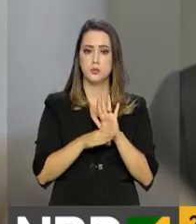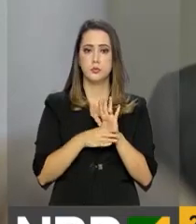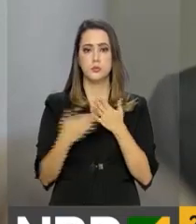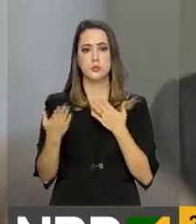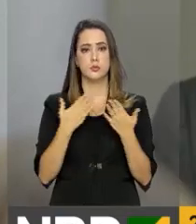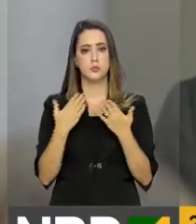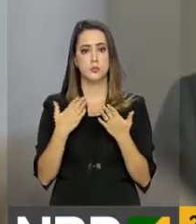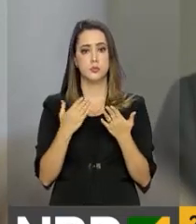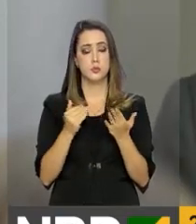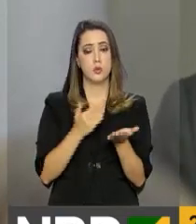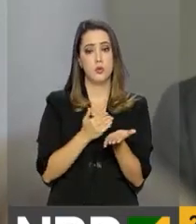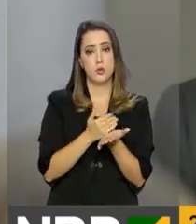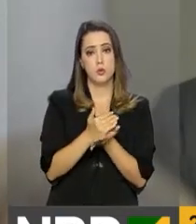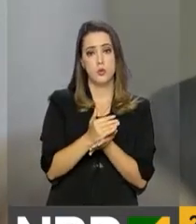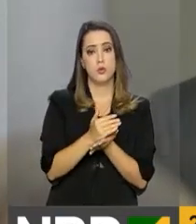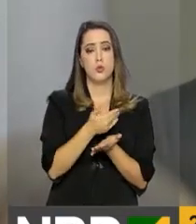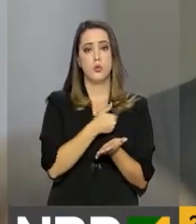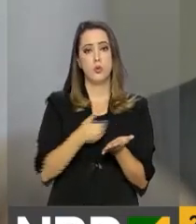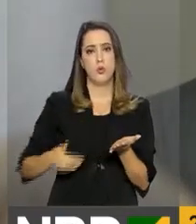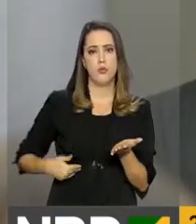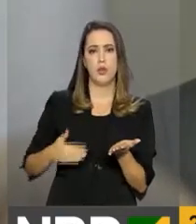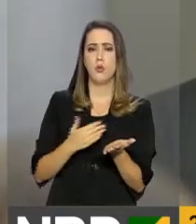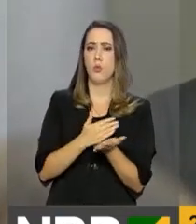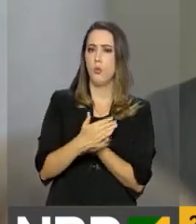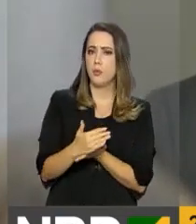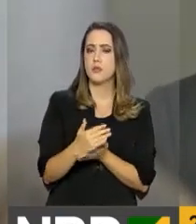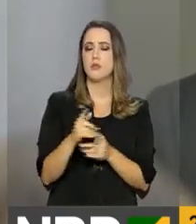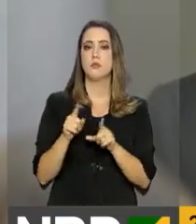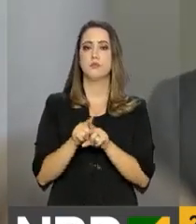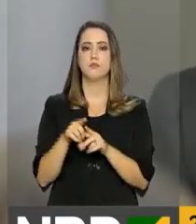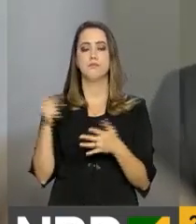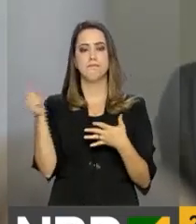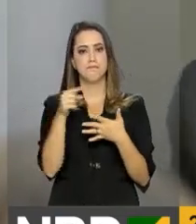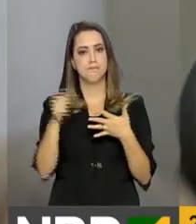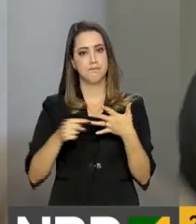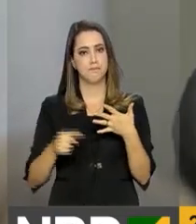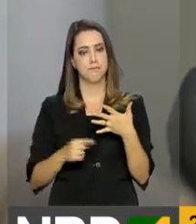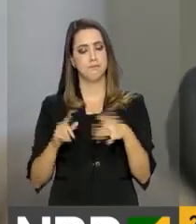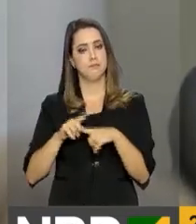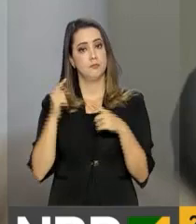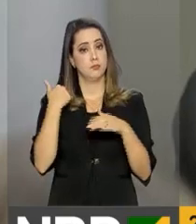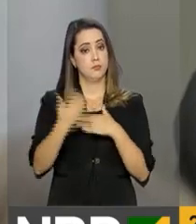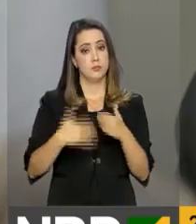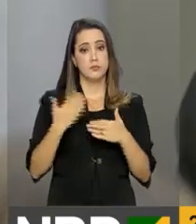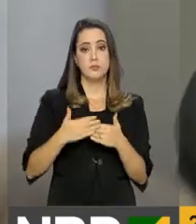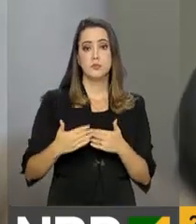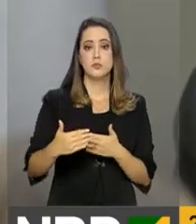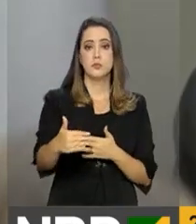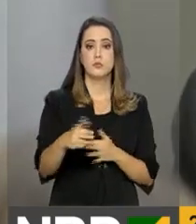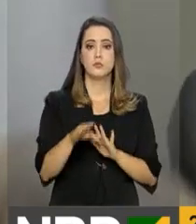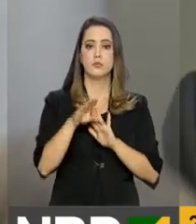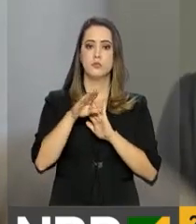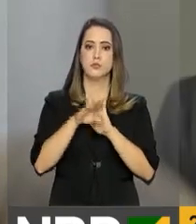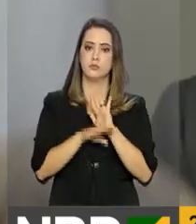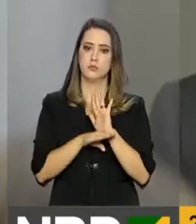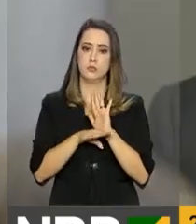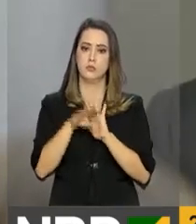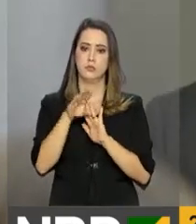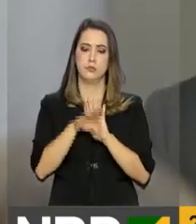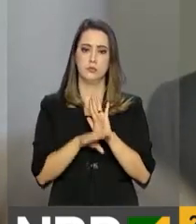estava nascendo. E eu apanhei os dados principais, mas para levar adiante aquele programa, que era um